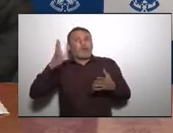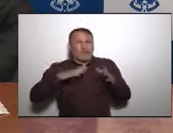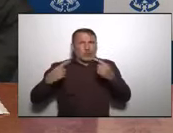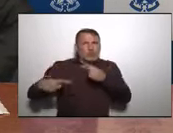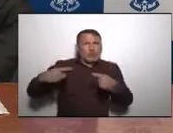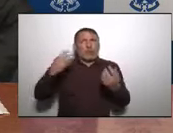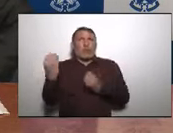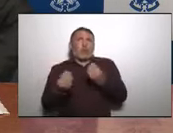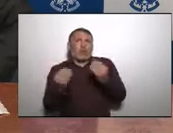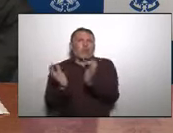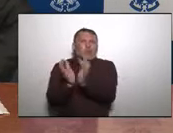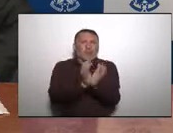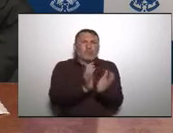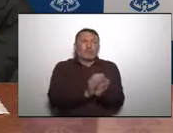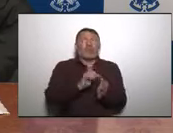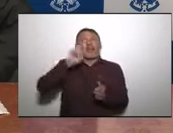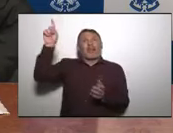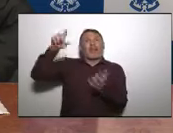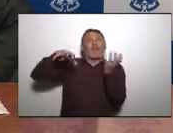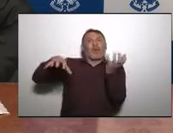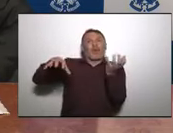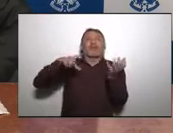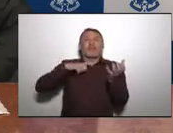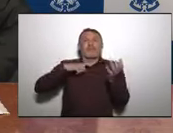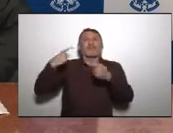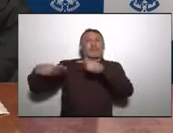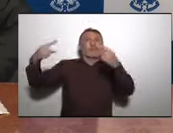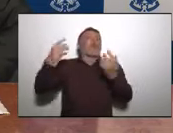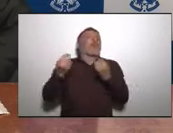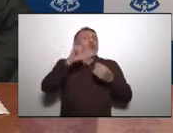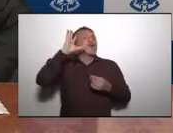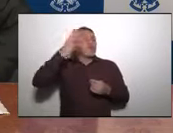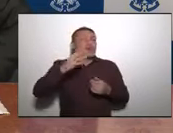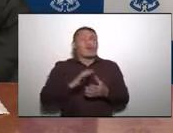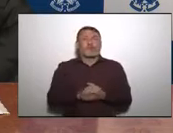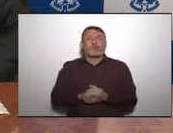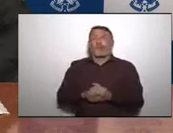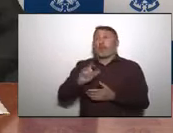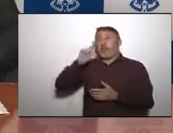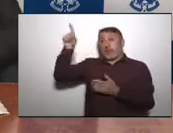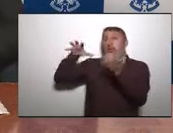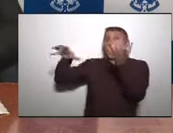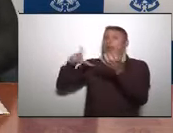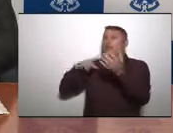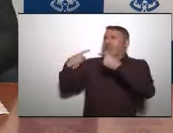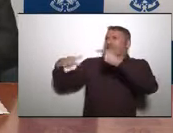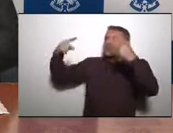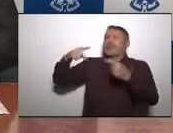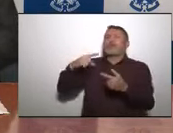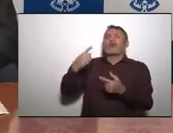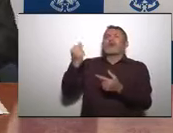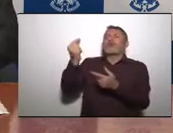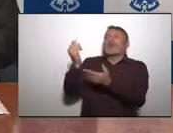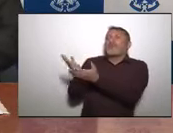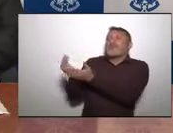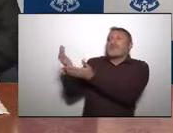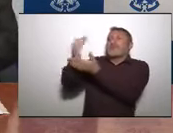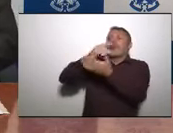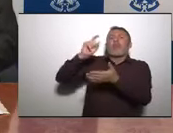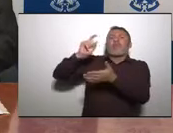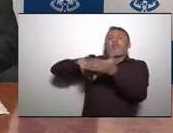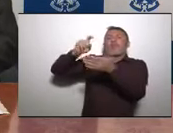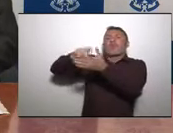Está tendo esse debate agora no Congresso Nacional. Minha expectativa é que essa matéria seja votada. Sim, o governo está estimando